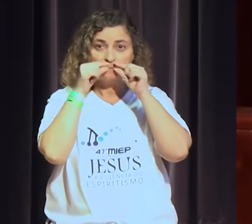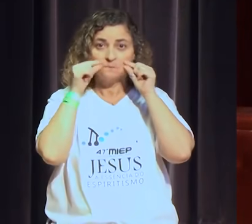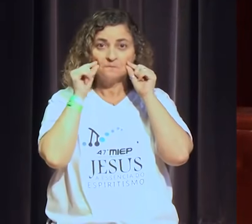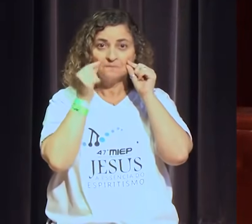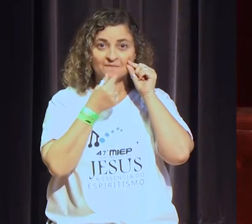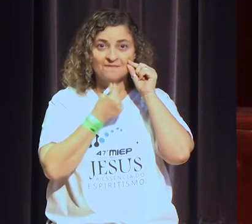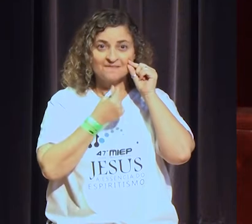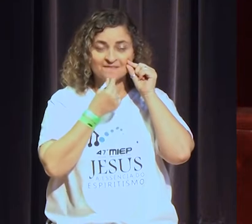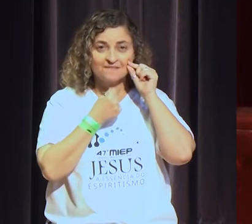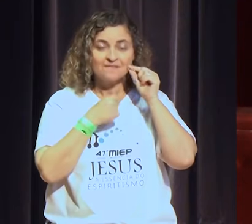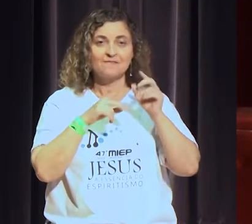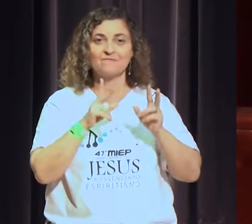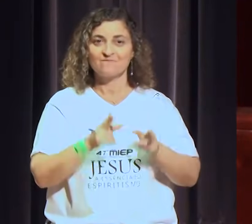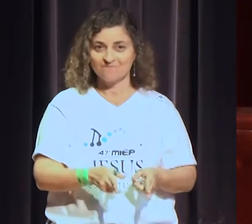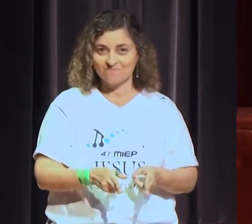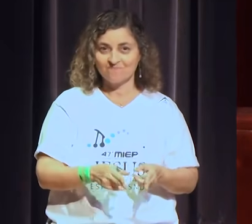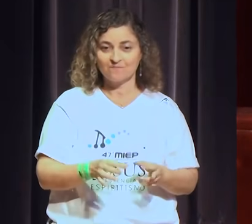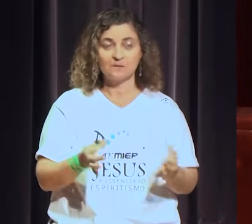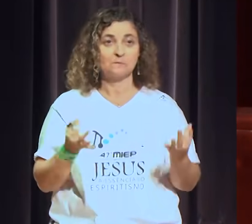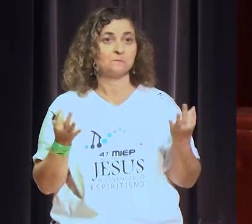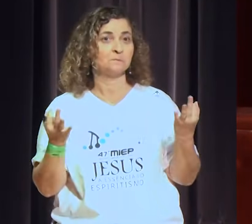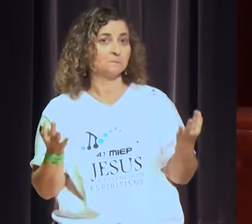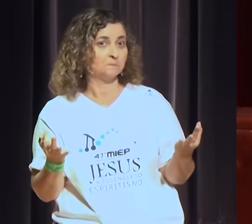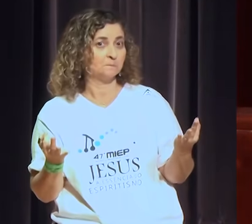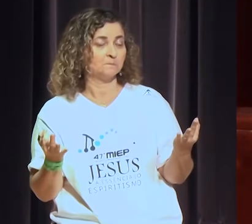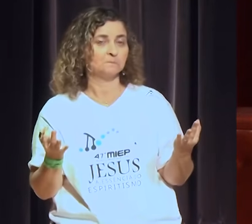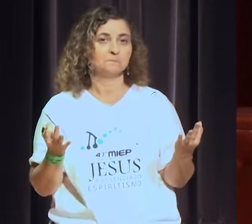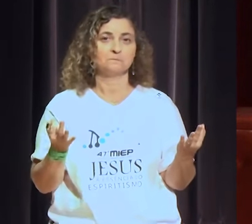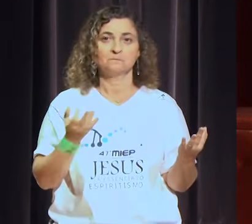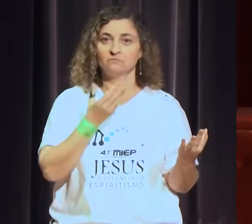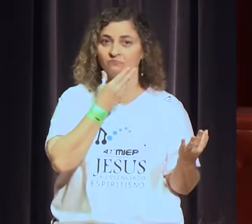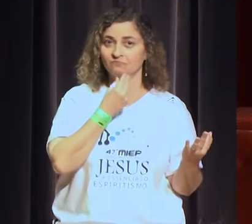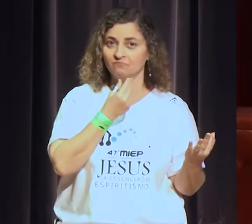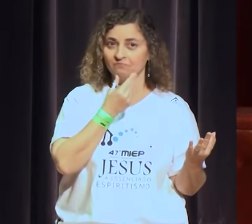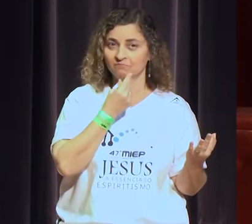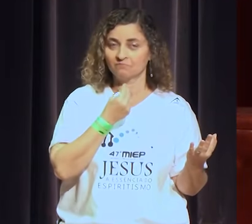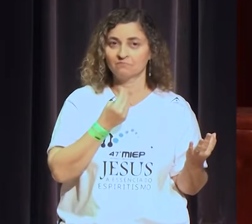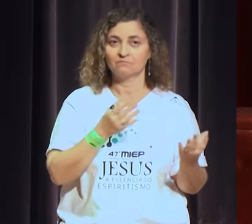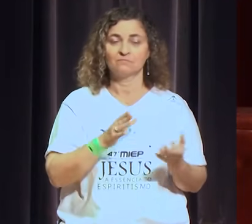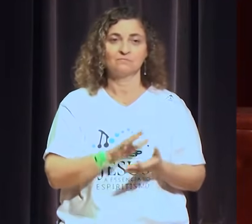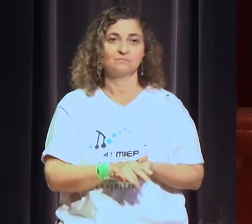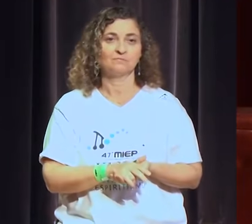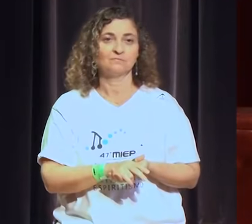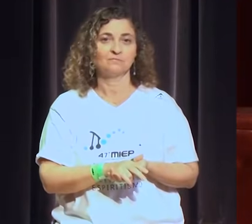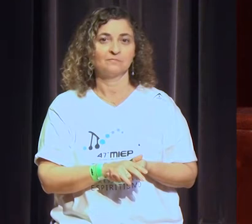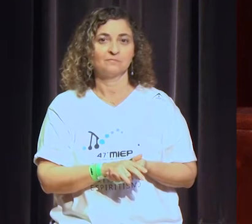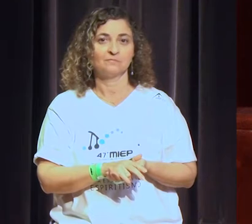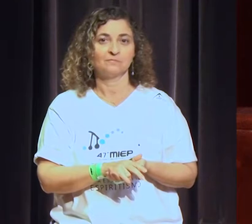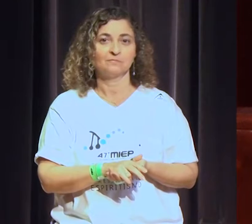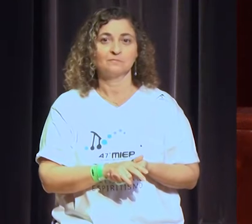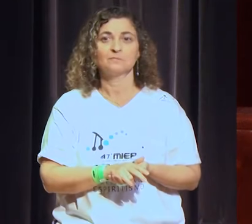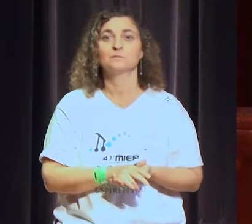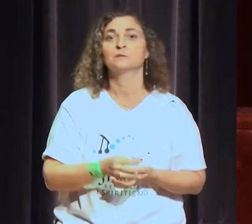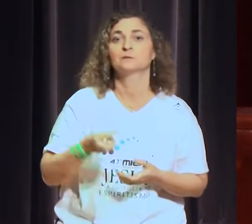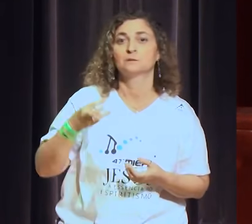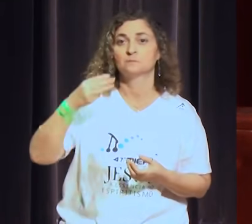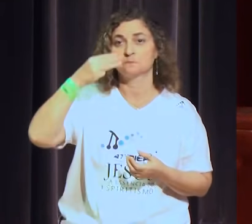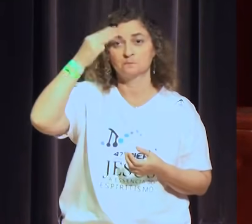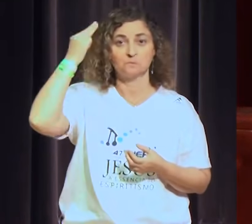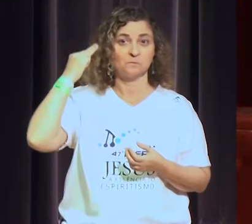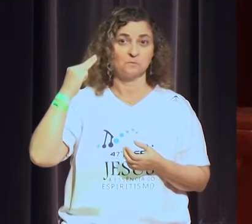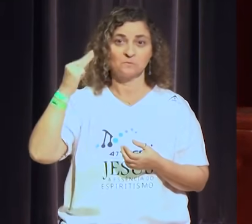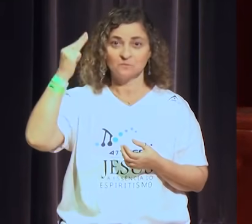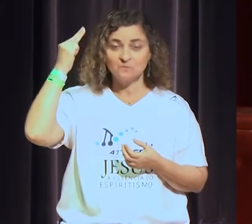Confúcio, Lao Tse, Buda,